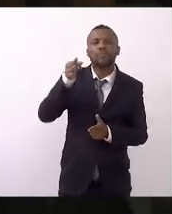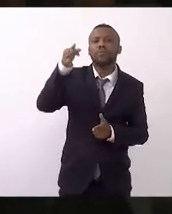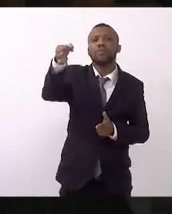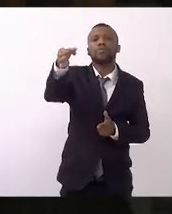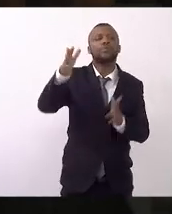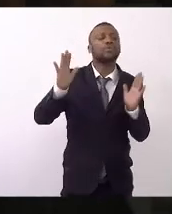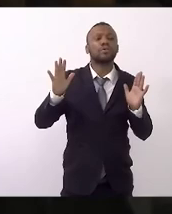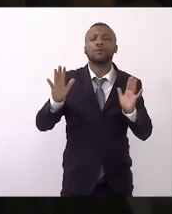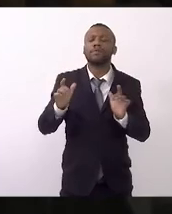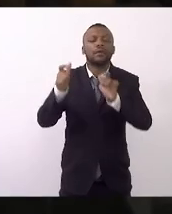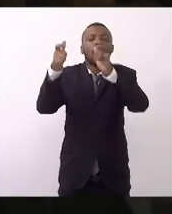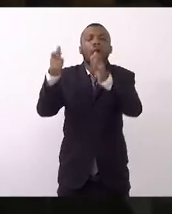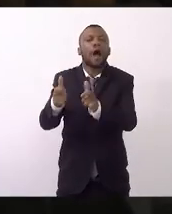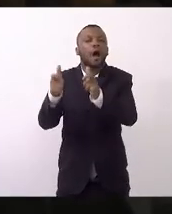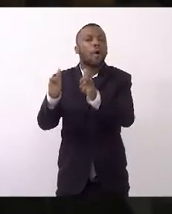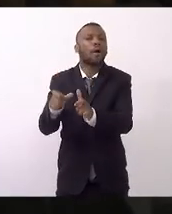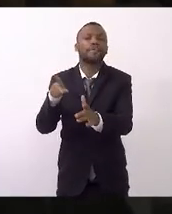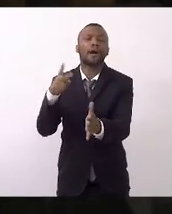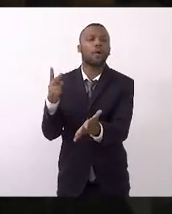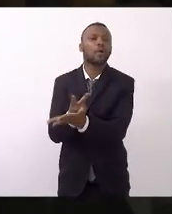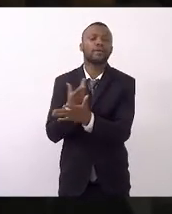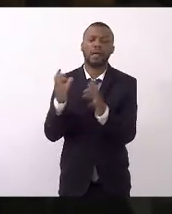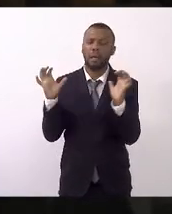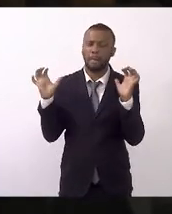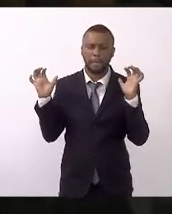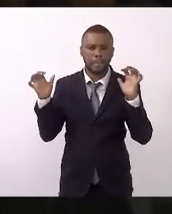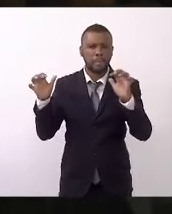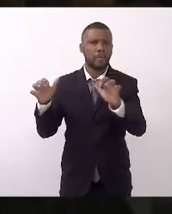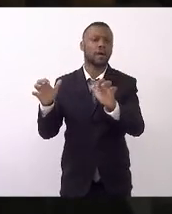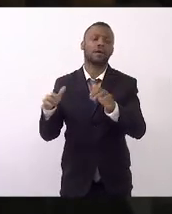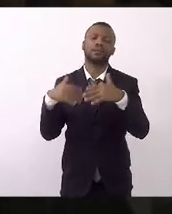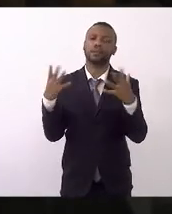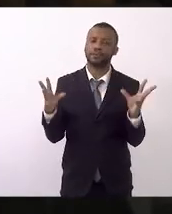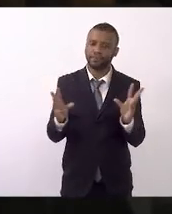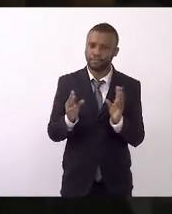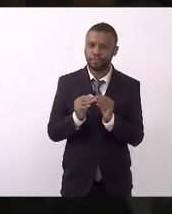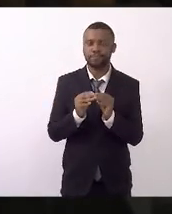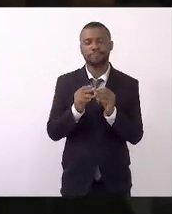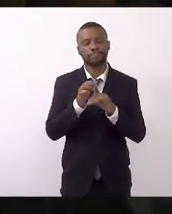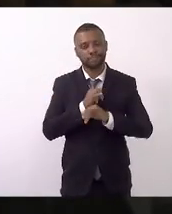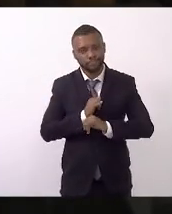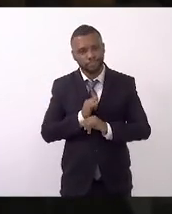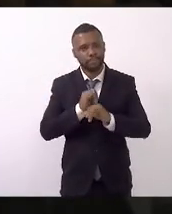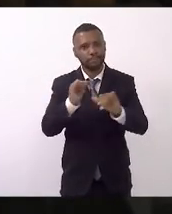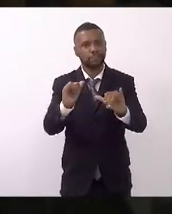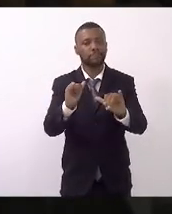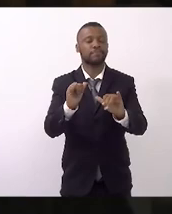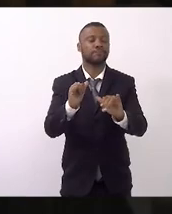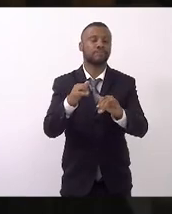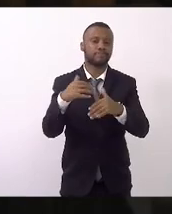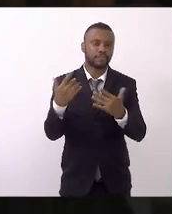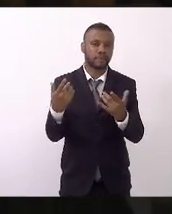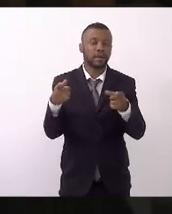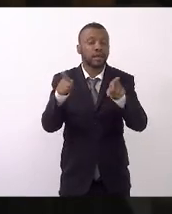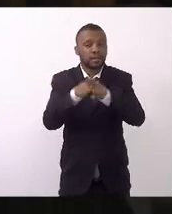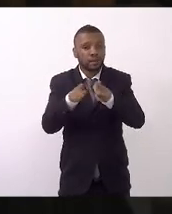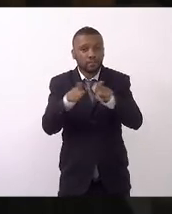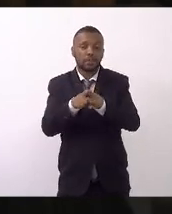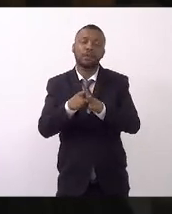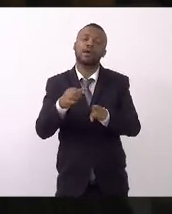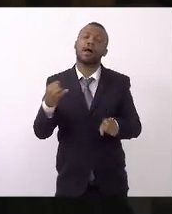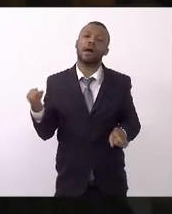será onde? Então, fica aqui, senhora presidente, o registro e a